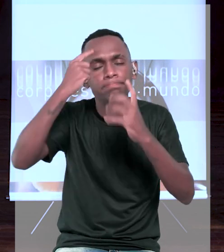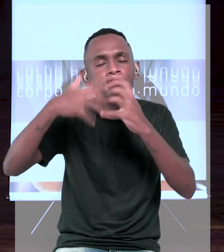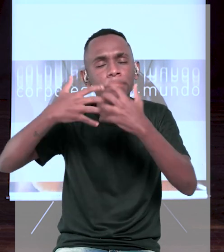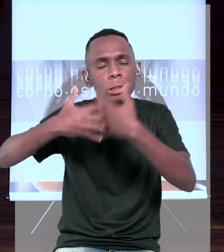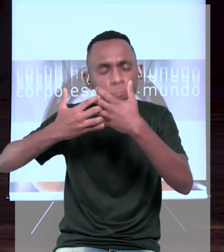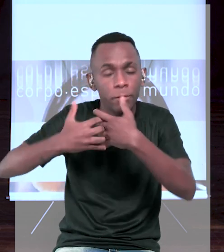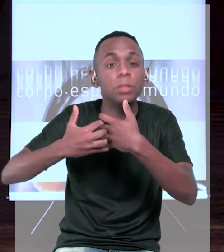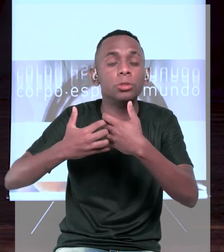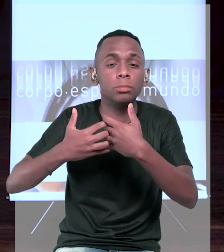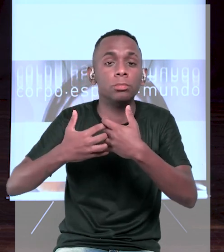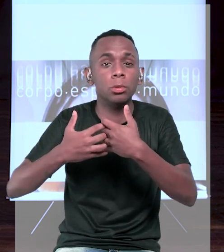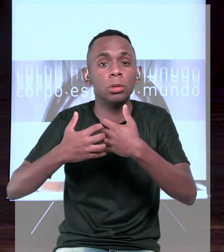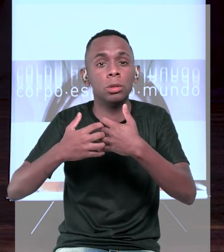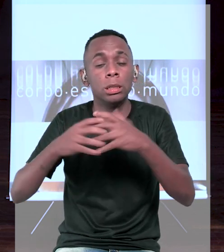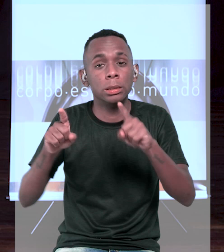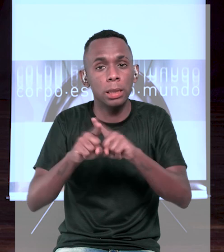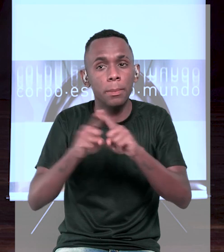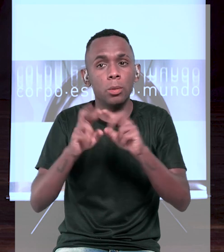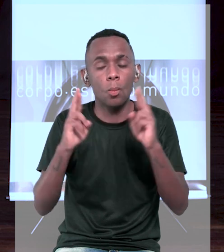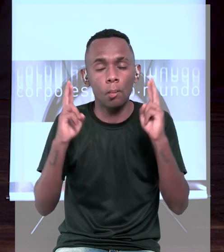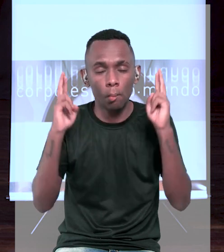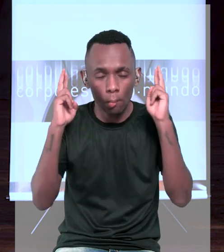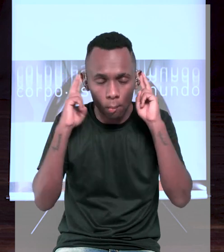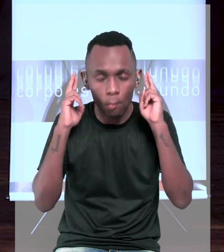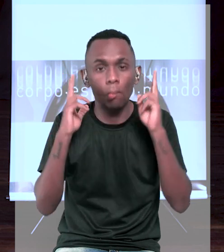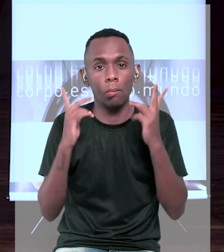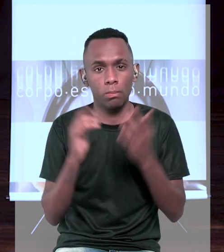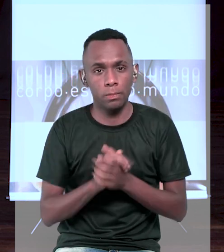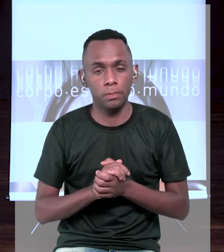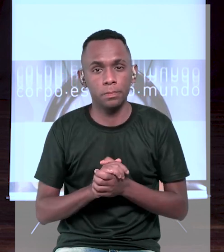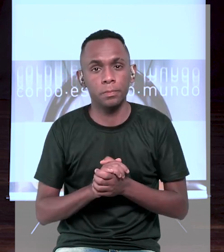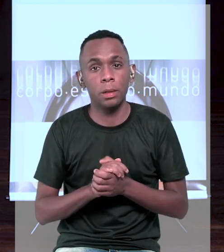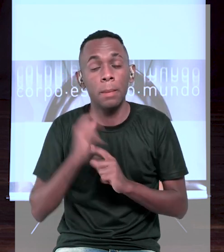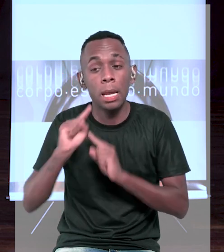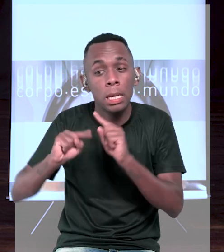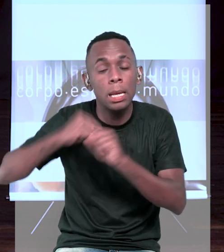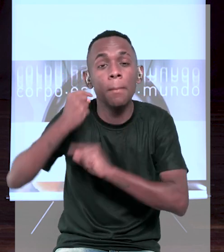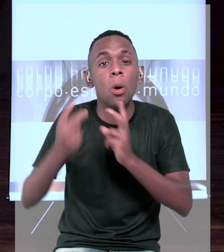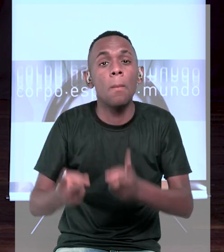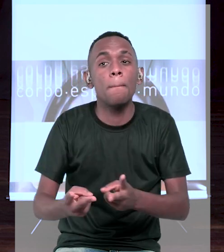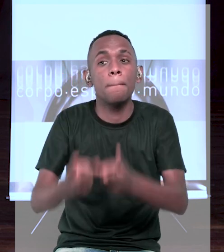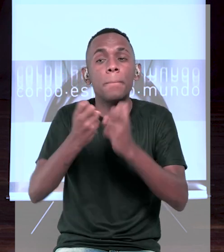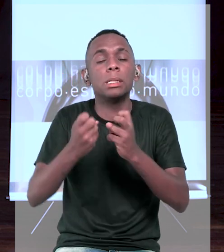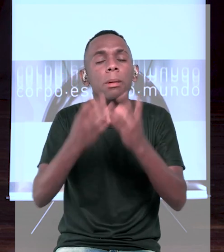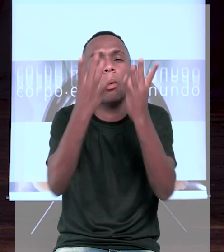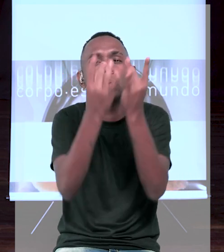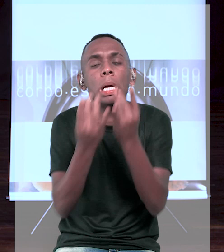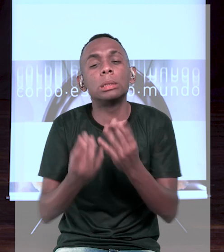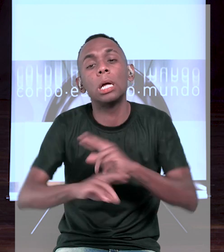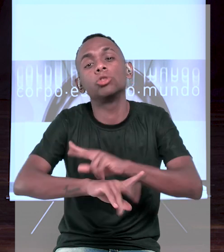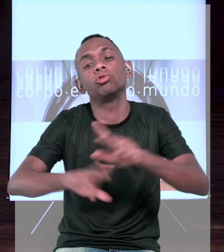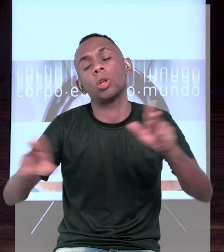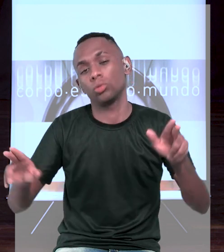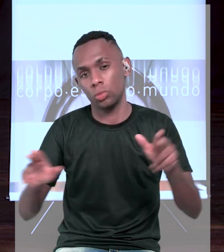Platão, tapar os ouvidos, segundo Platão, para enxergar a essência das coisas, segundo